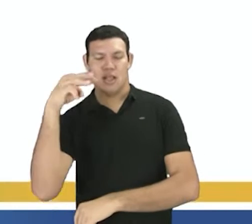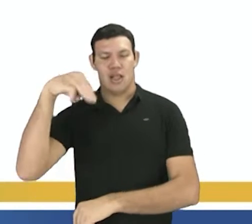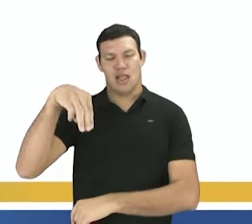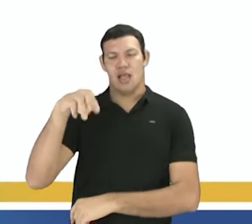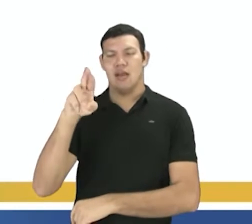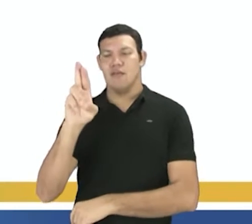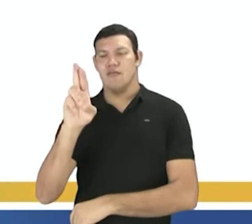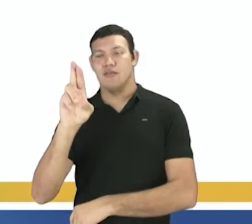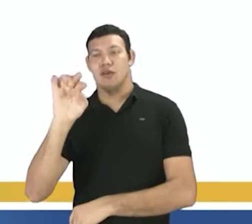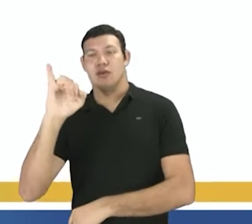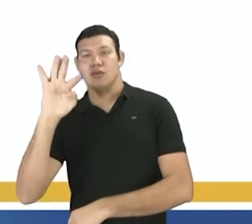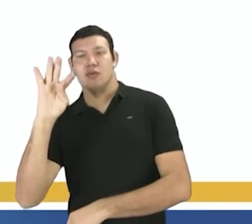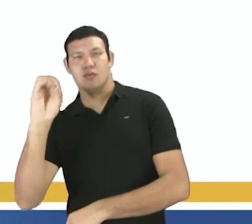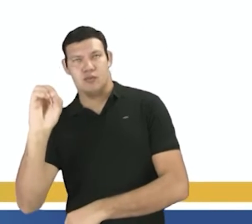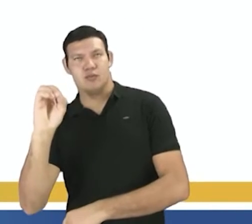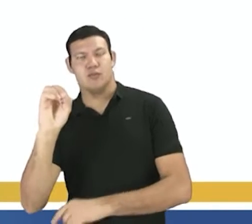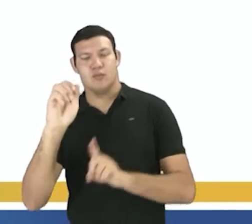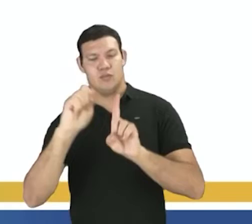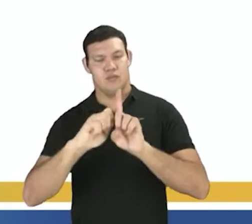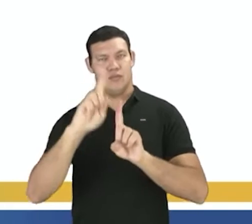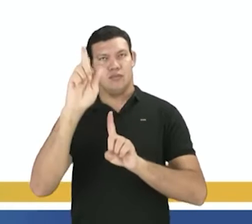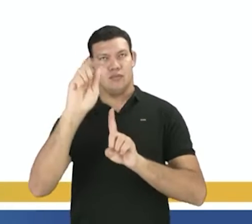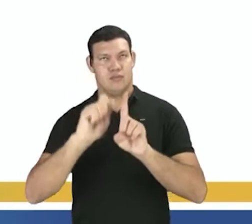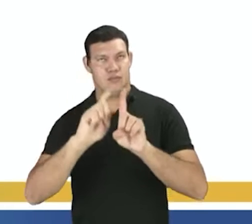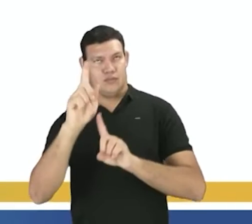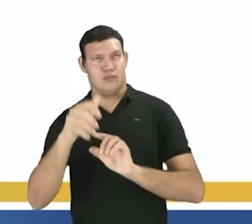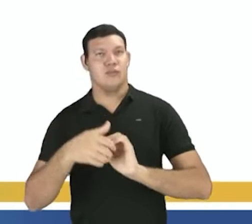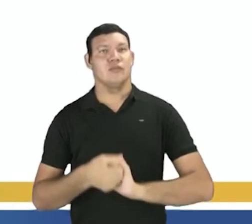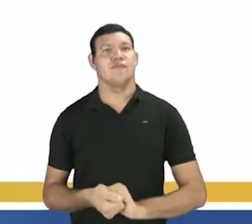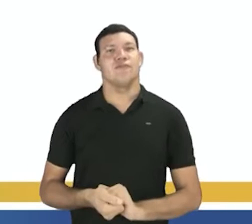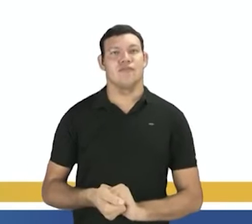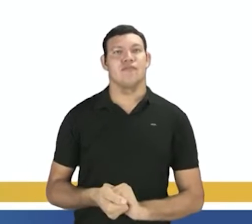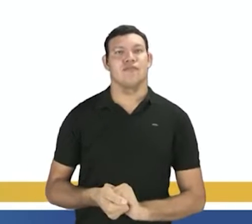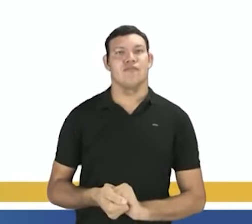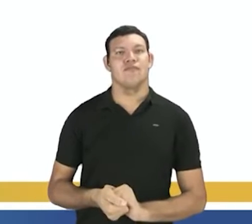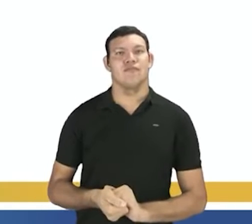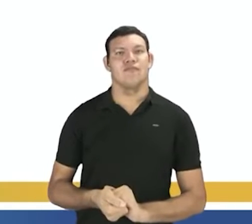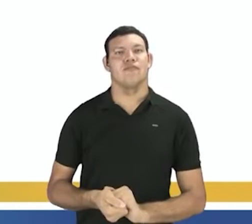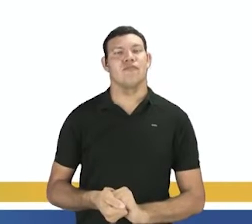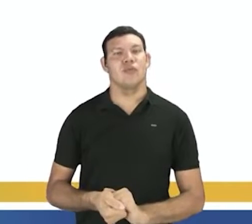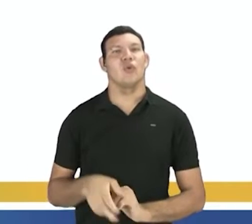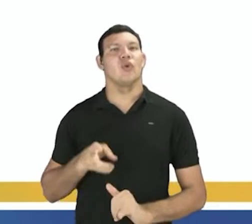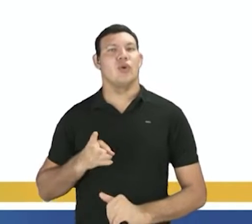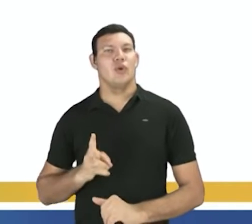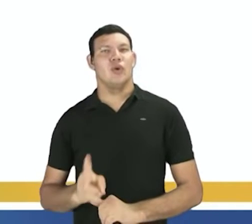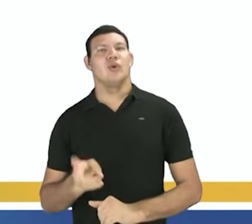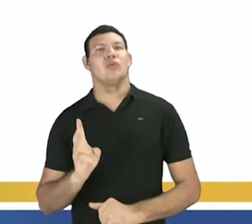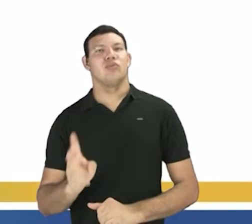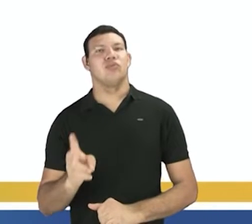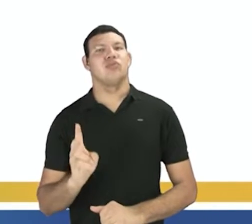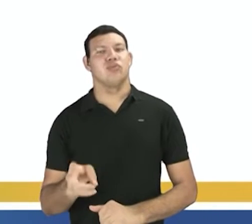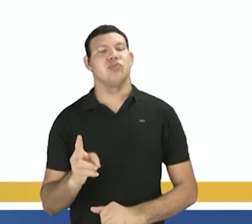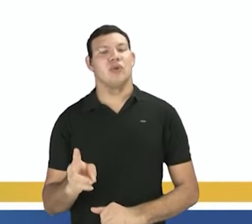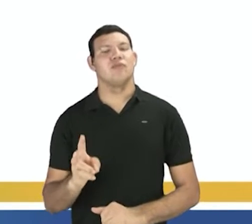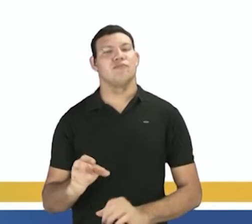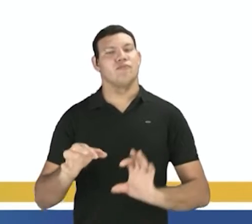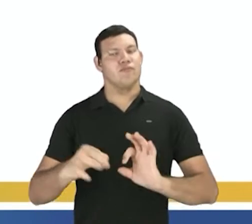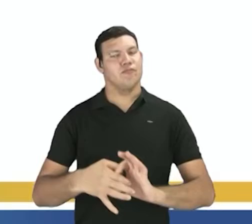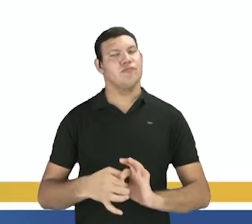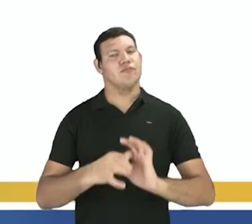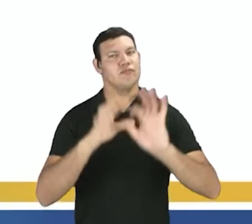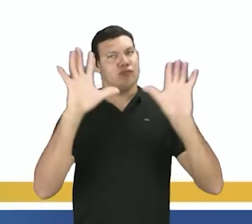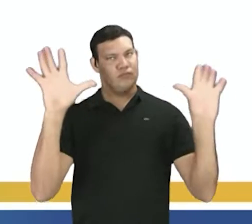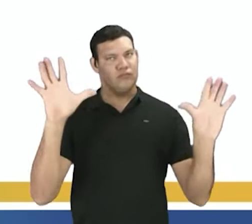trabalhar. Permaneço bastante disposto. O advérbio bastante modifica o adjetivo